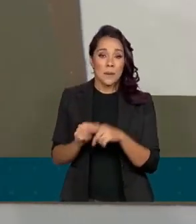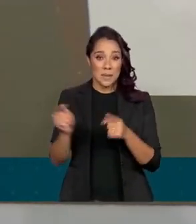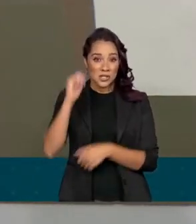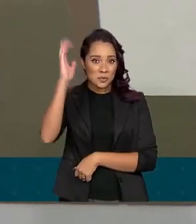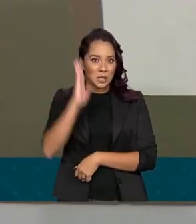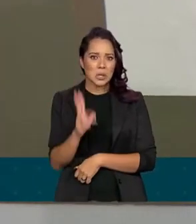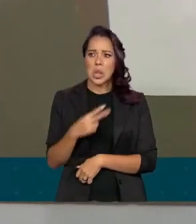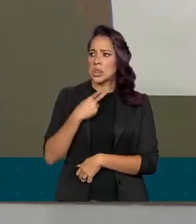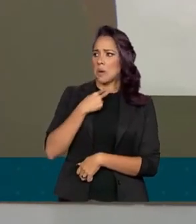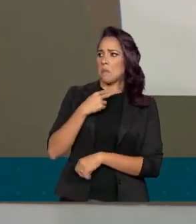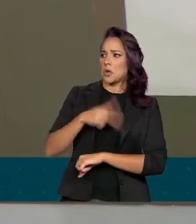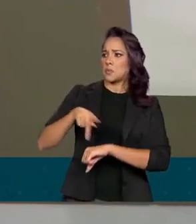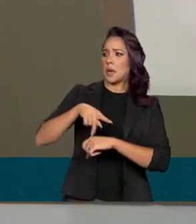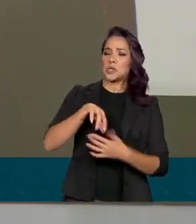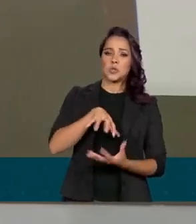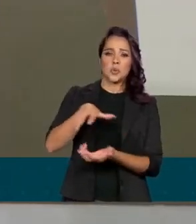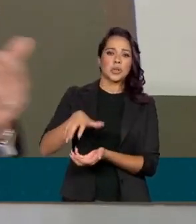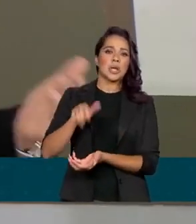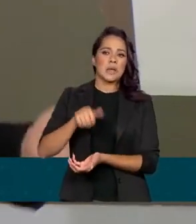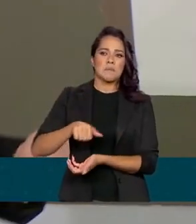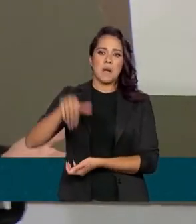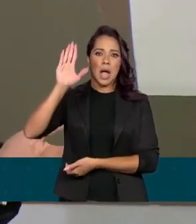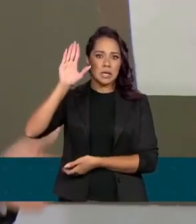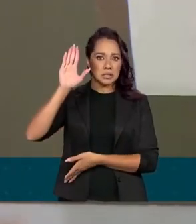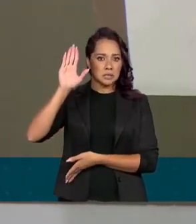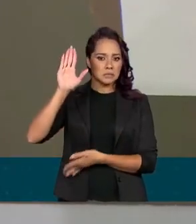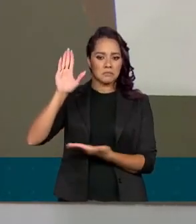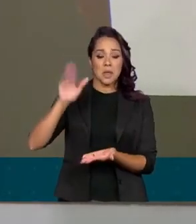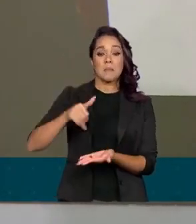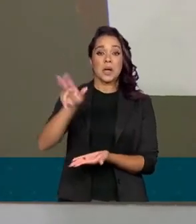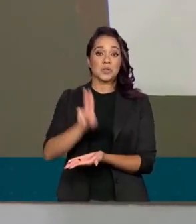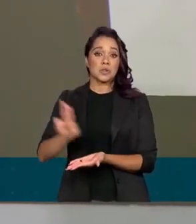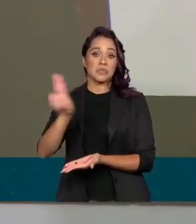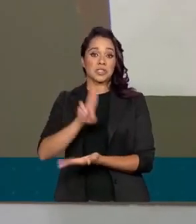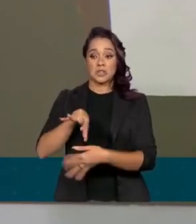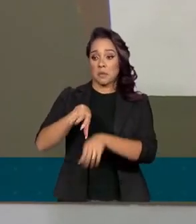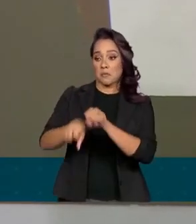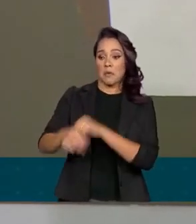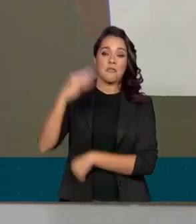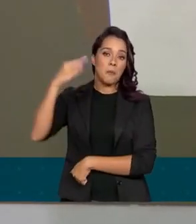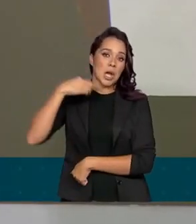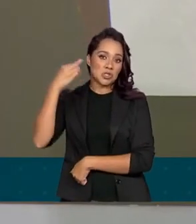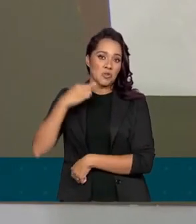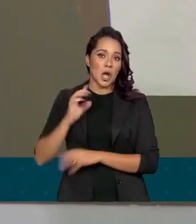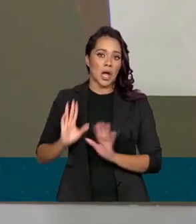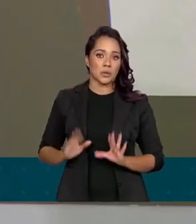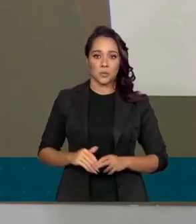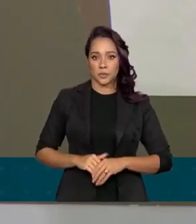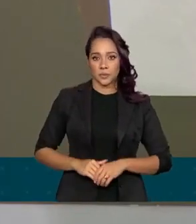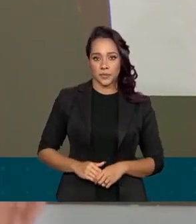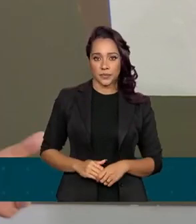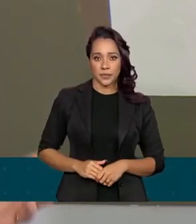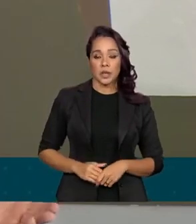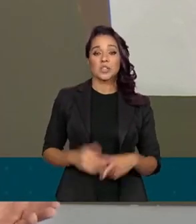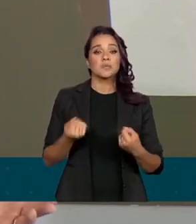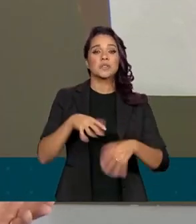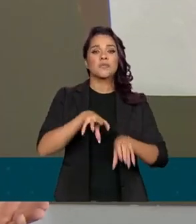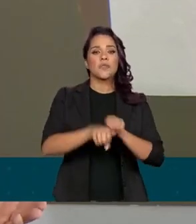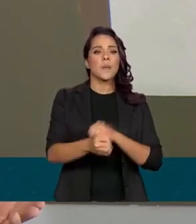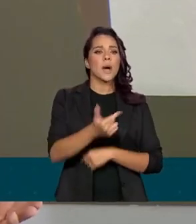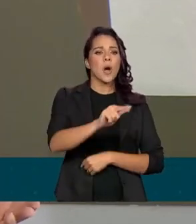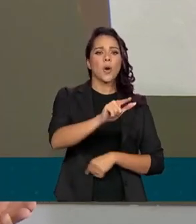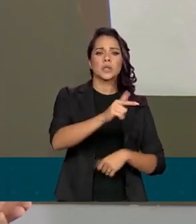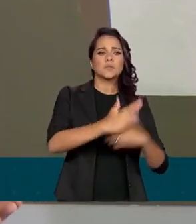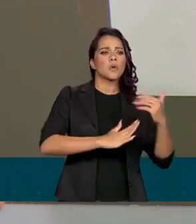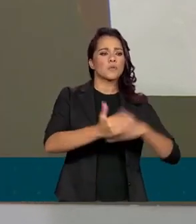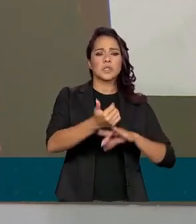Brasil não pode ser o país do mundo que tenha mais universidade para formar advogado. Nós precisamos formar outras